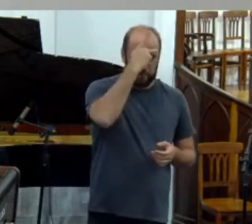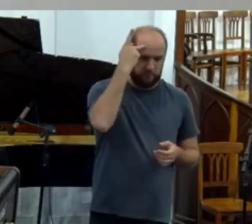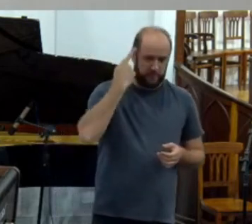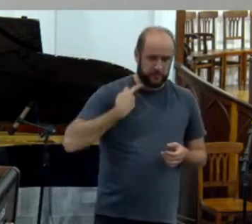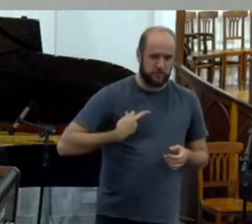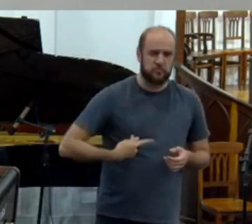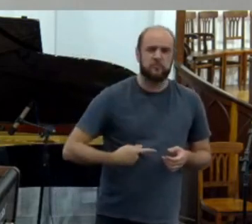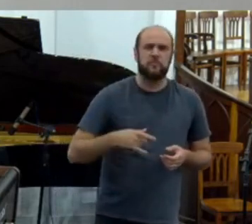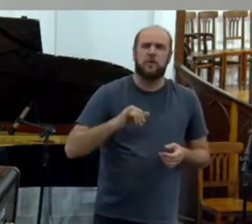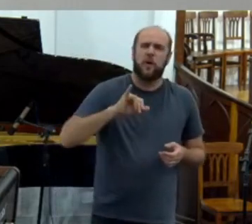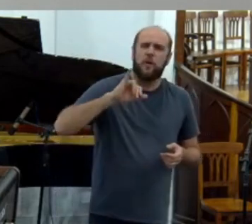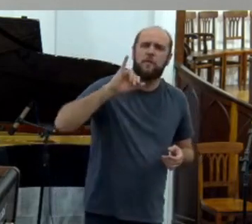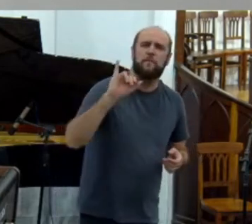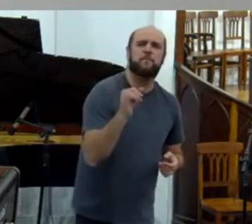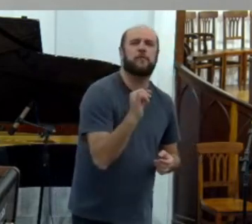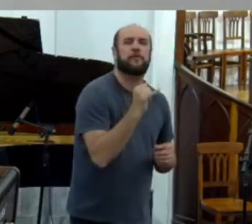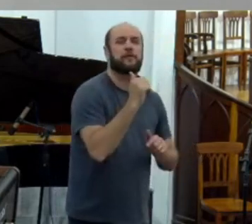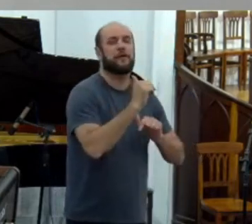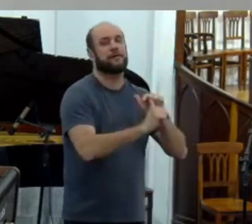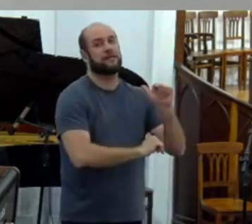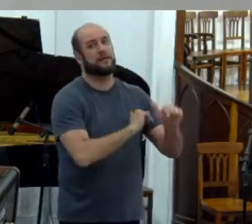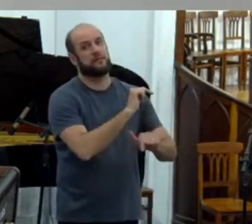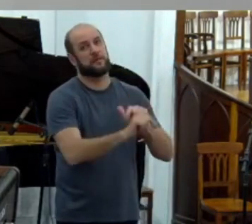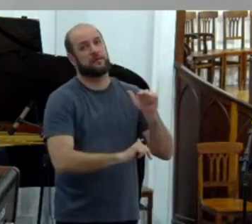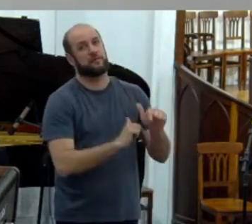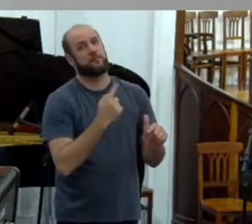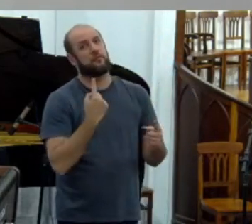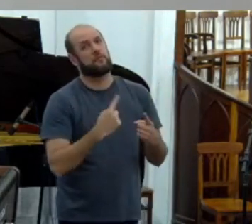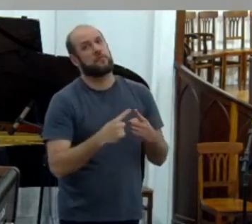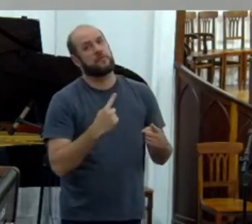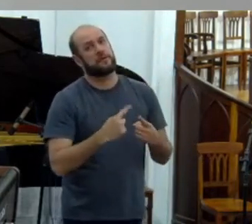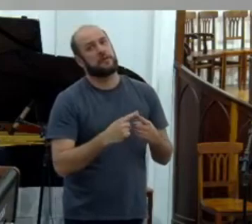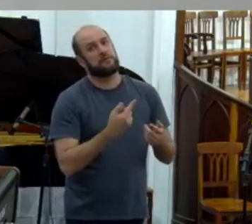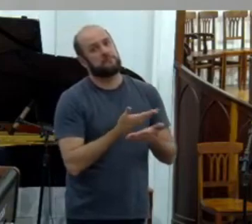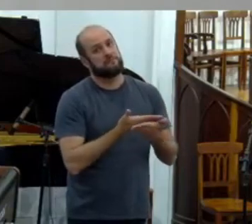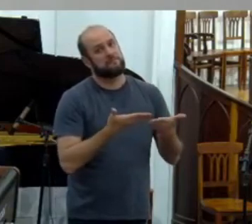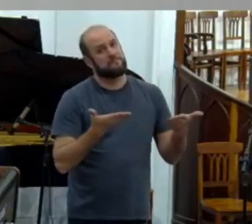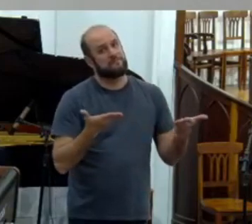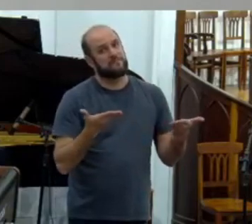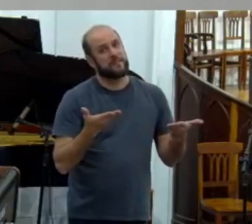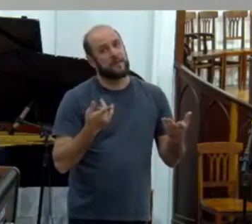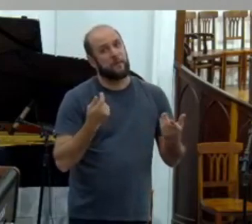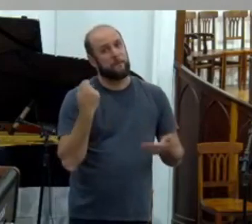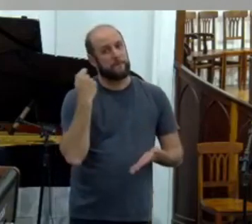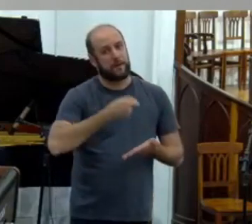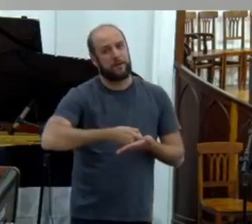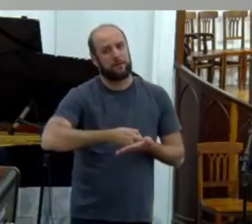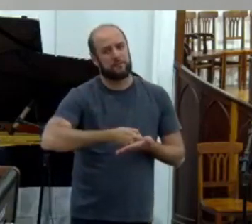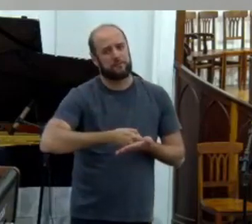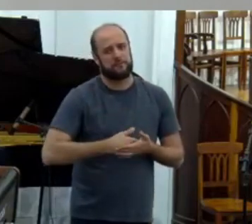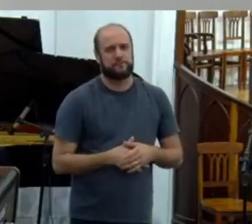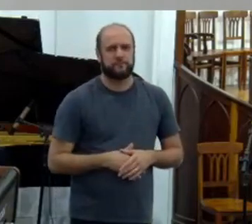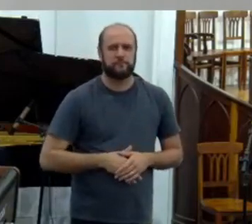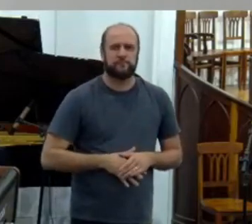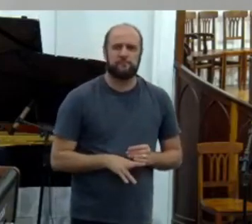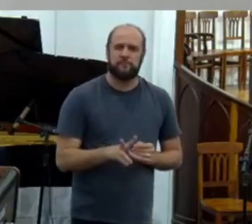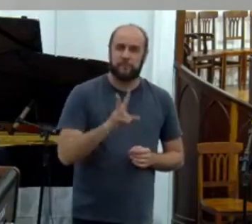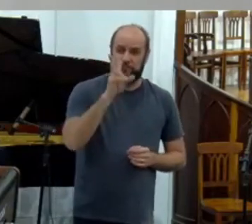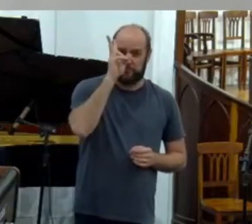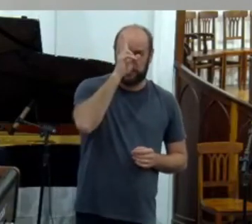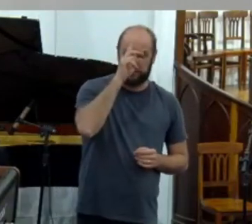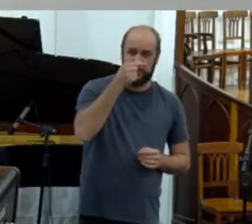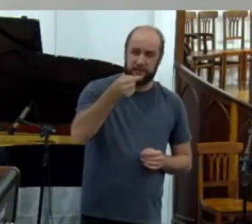que desfrutar do seu trabalho, porque essa é a sua recompensa. Lembra do texto da